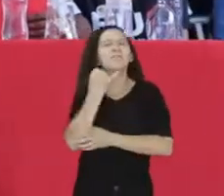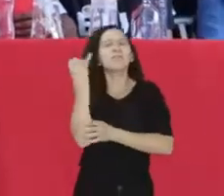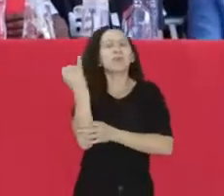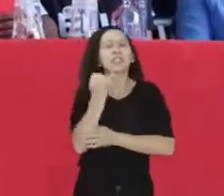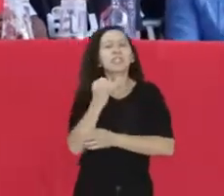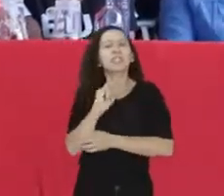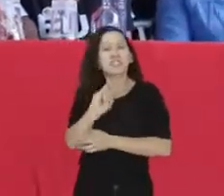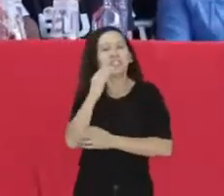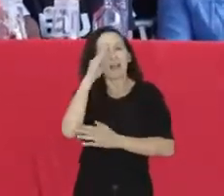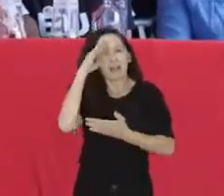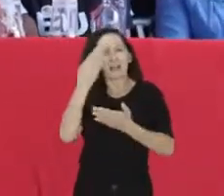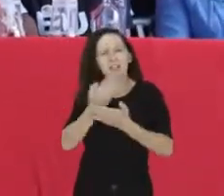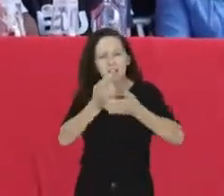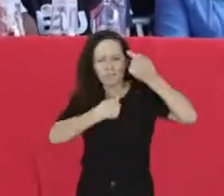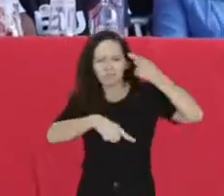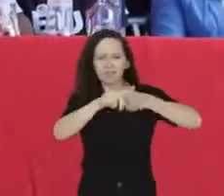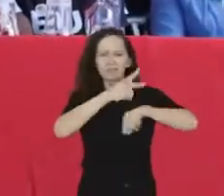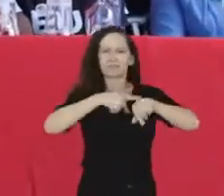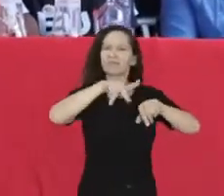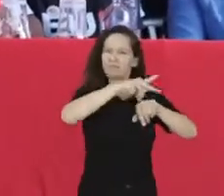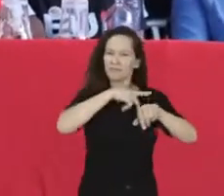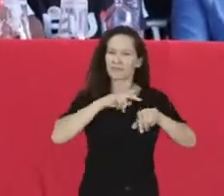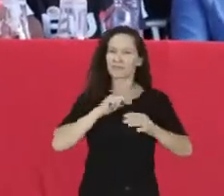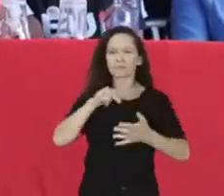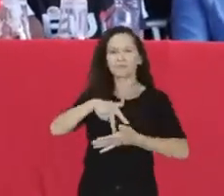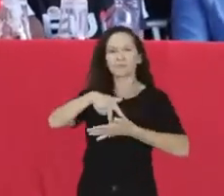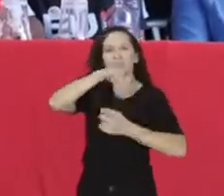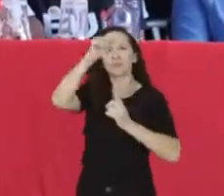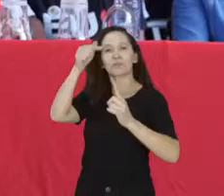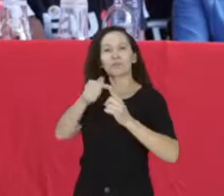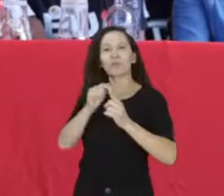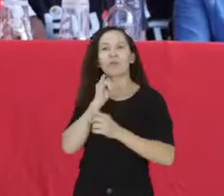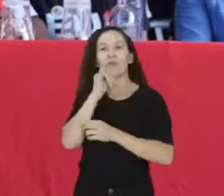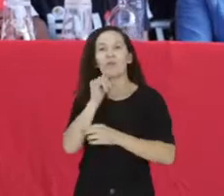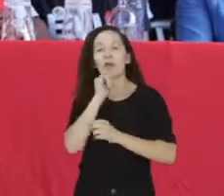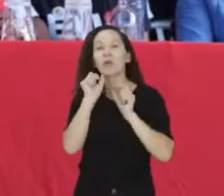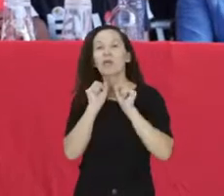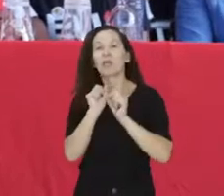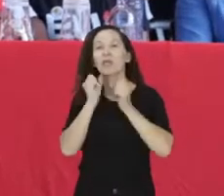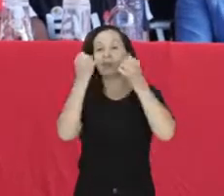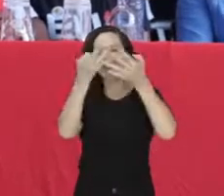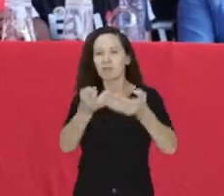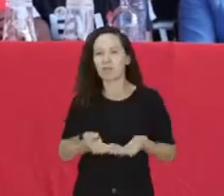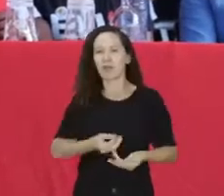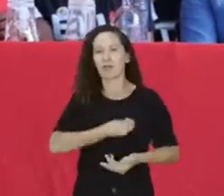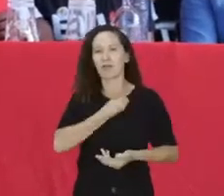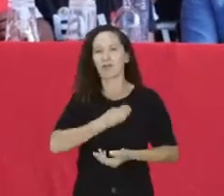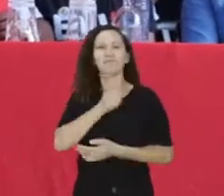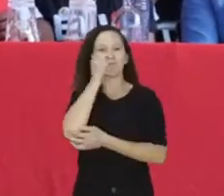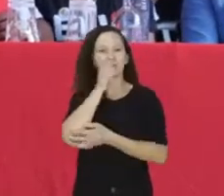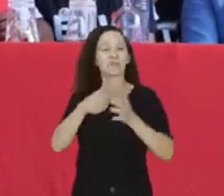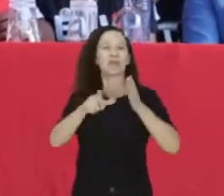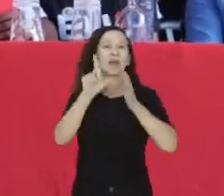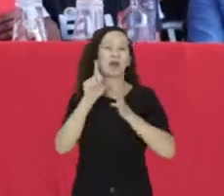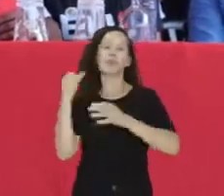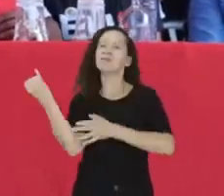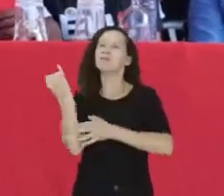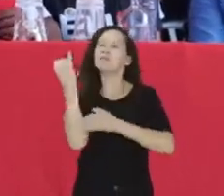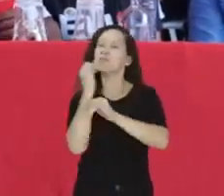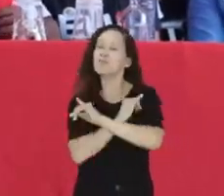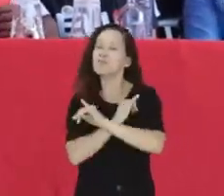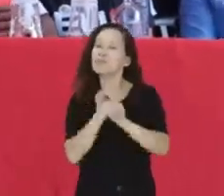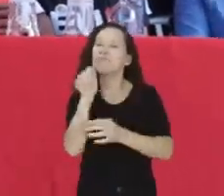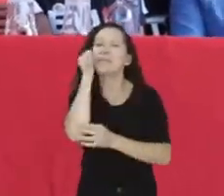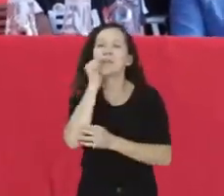país. Eu estou aqui com a missão de falar da situação das mulheres. E, antes de mais nada, é muito importante dizer que as mulheres aqui sempre